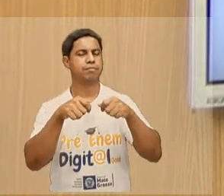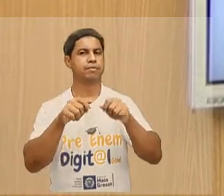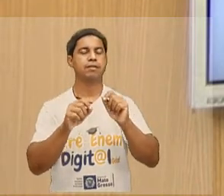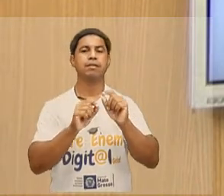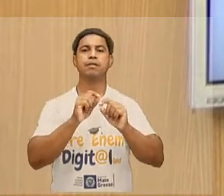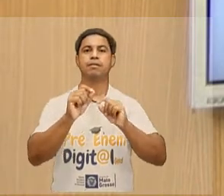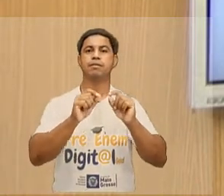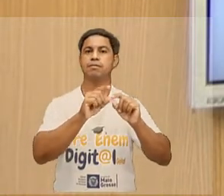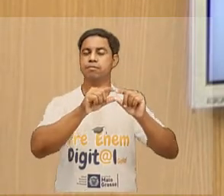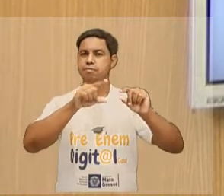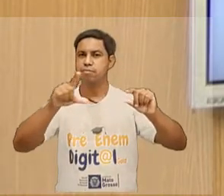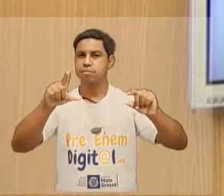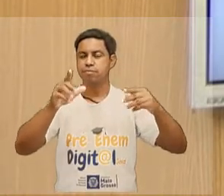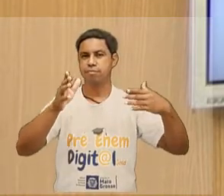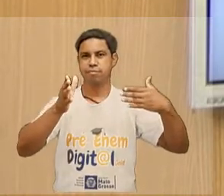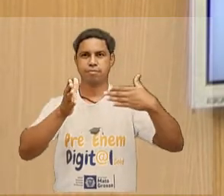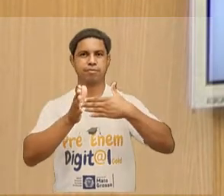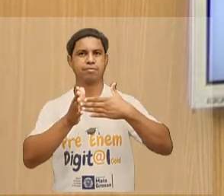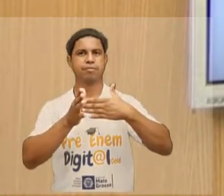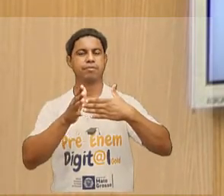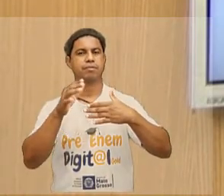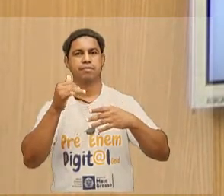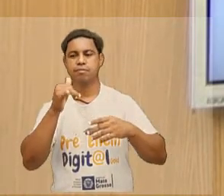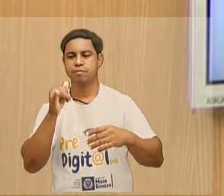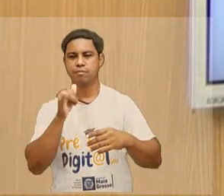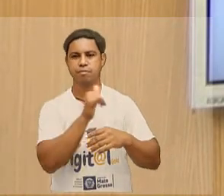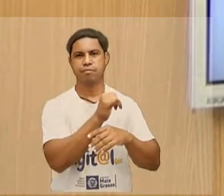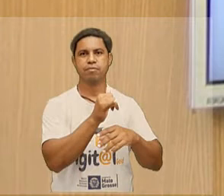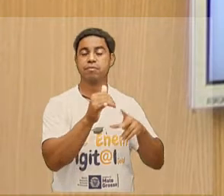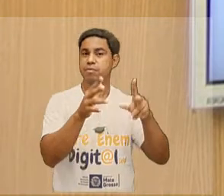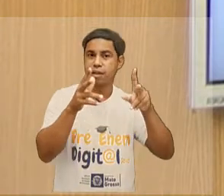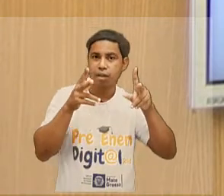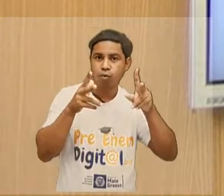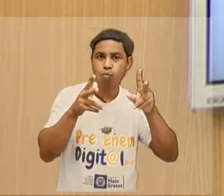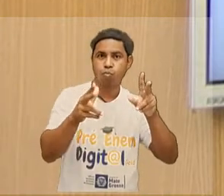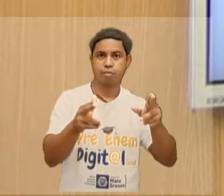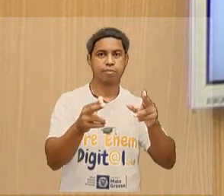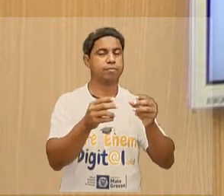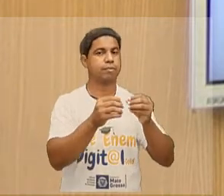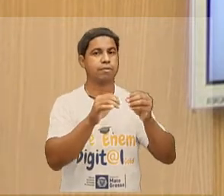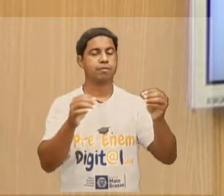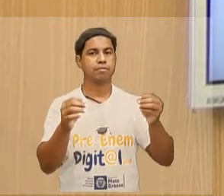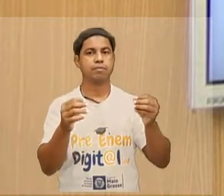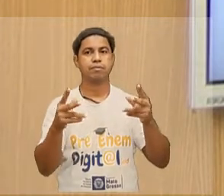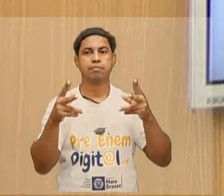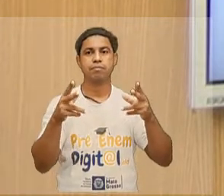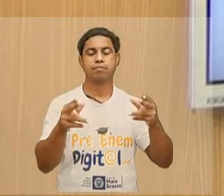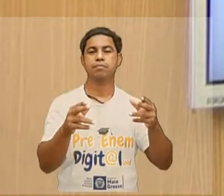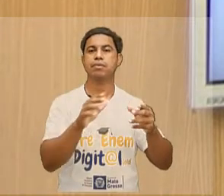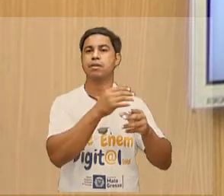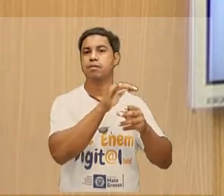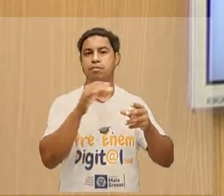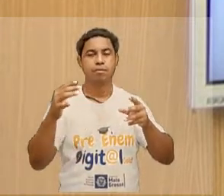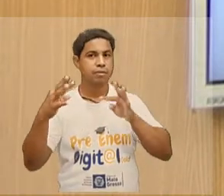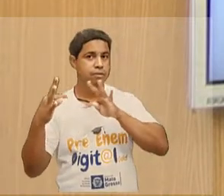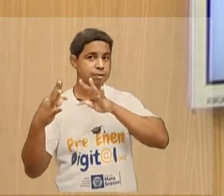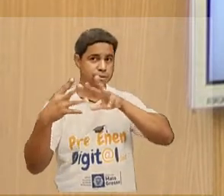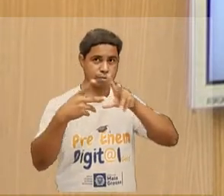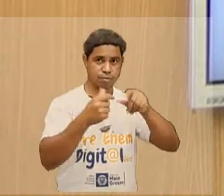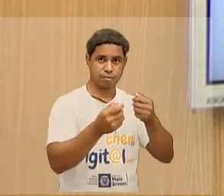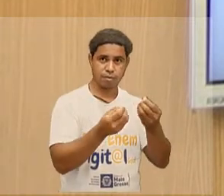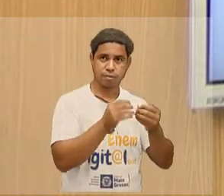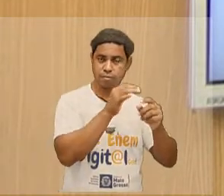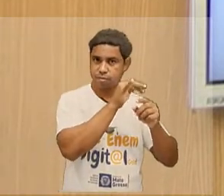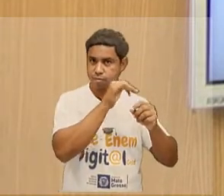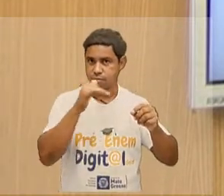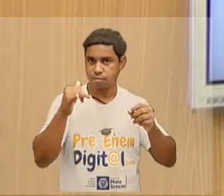chegarem nesse ponto, a corrente elétrica daqui para frente volta a ser a mesma, que é a corrente elétrica total. Então, a corrente elétrica